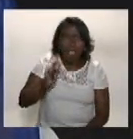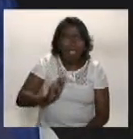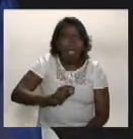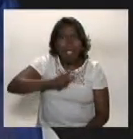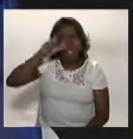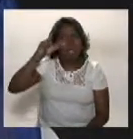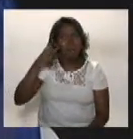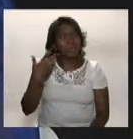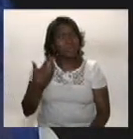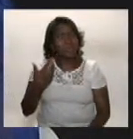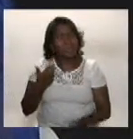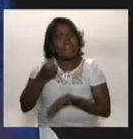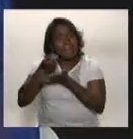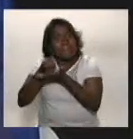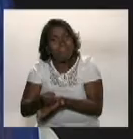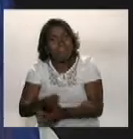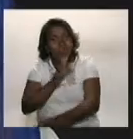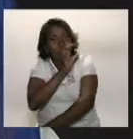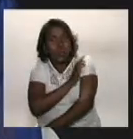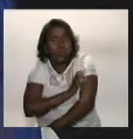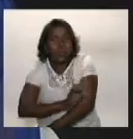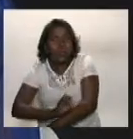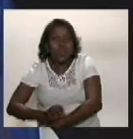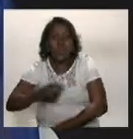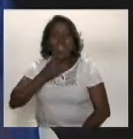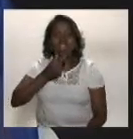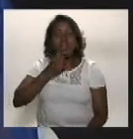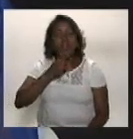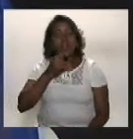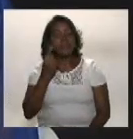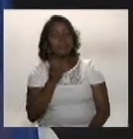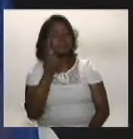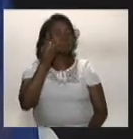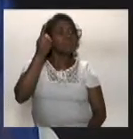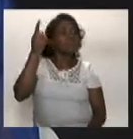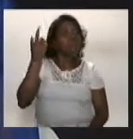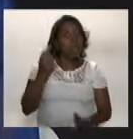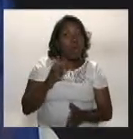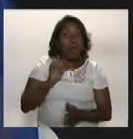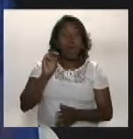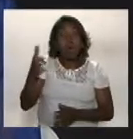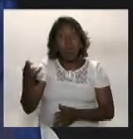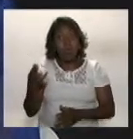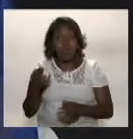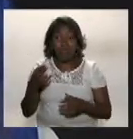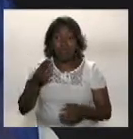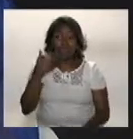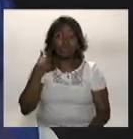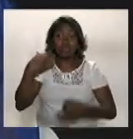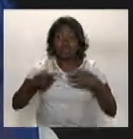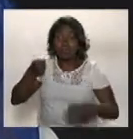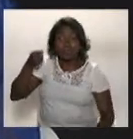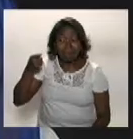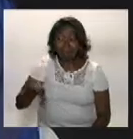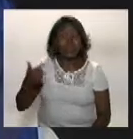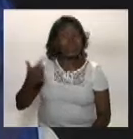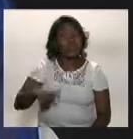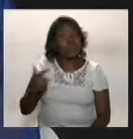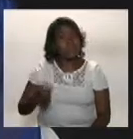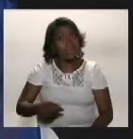chegou a comentar aqui que a ONU classifica o Brasil como o 5º país em índice de feminicídio no mundo. A que a